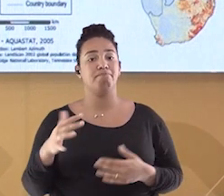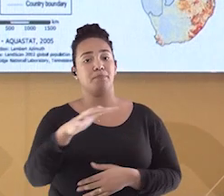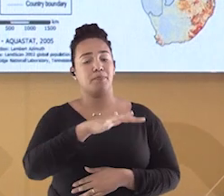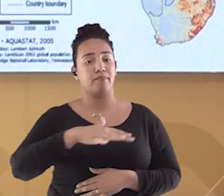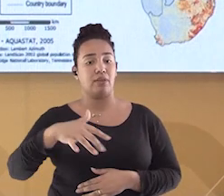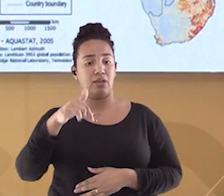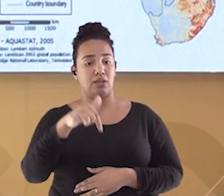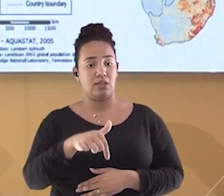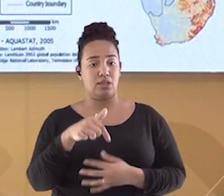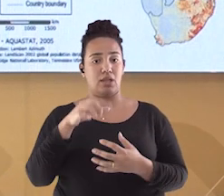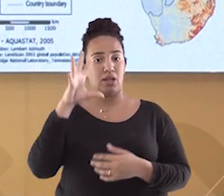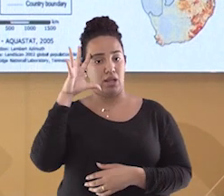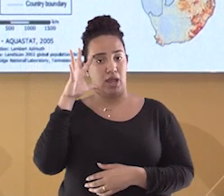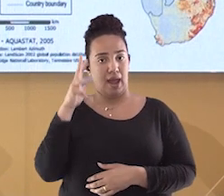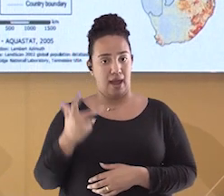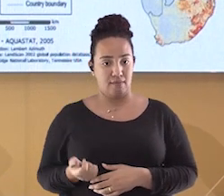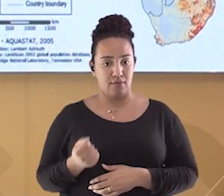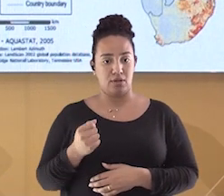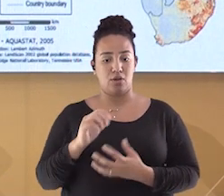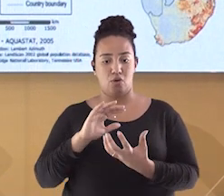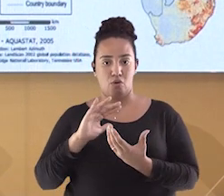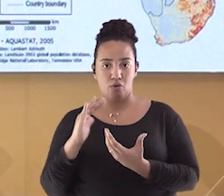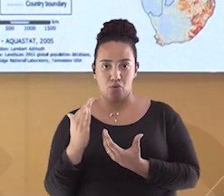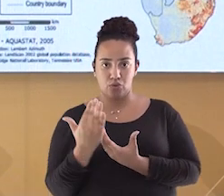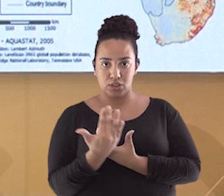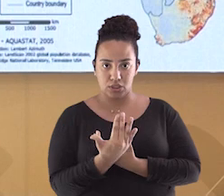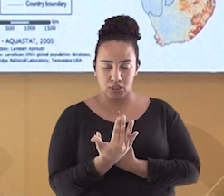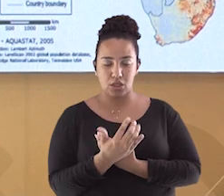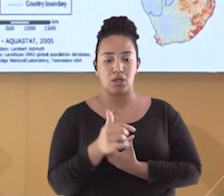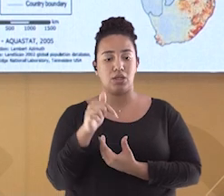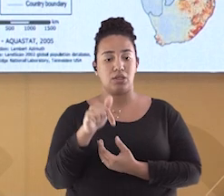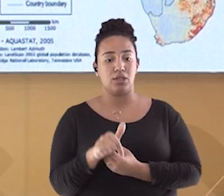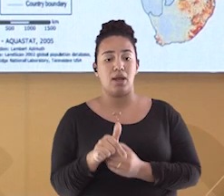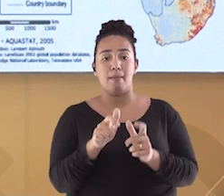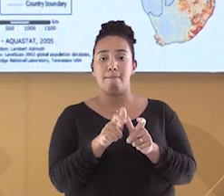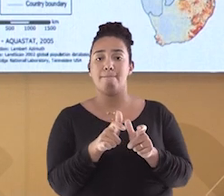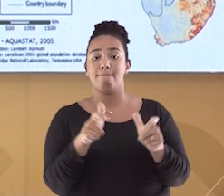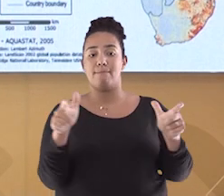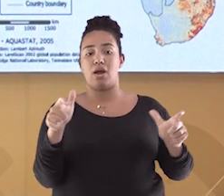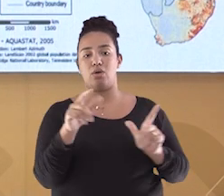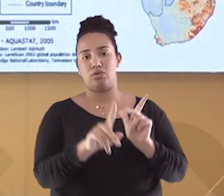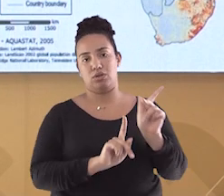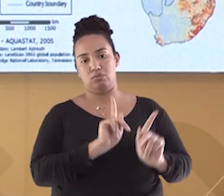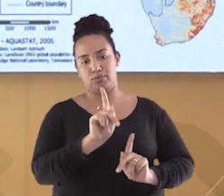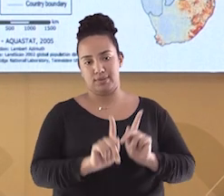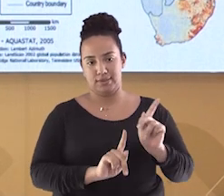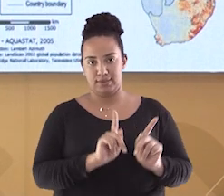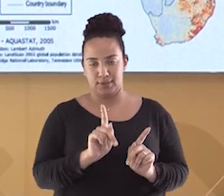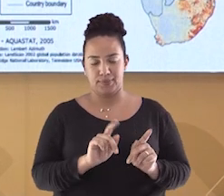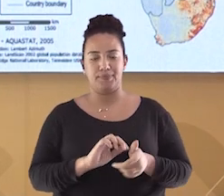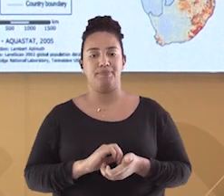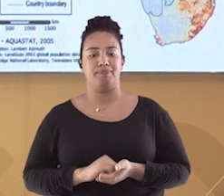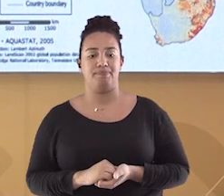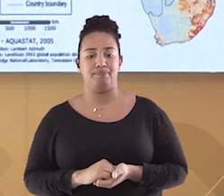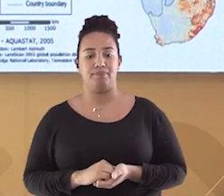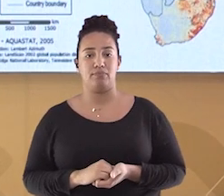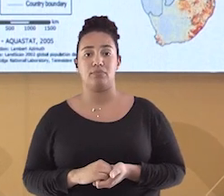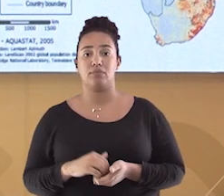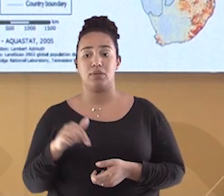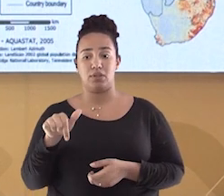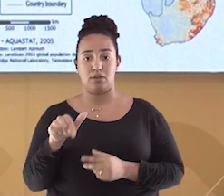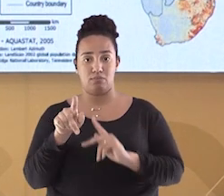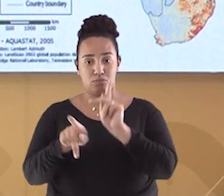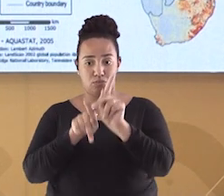África Ocidental é onde está concentrado a maior parte da população. E a região com